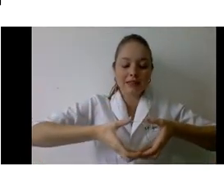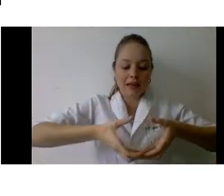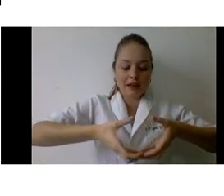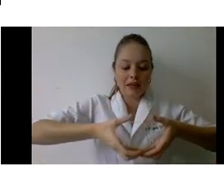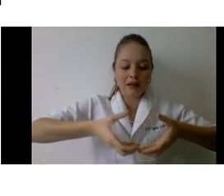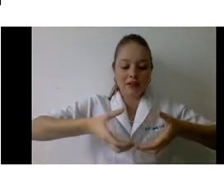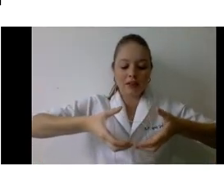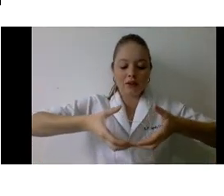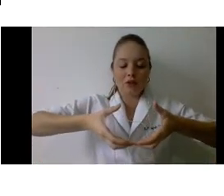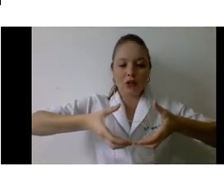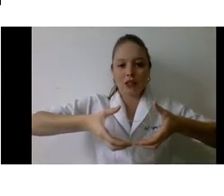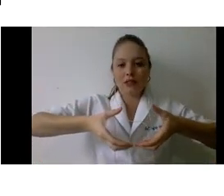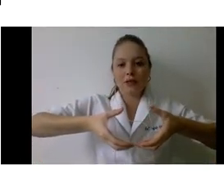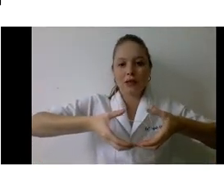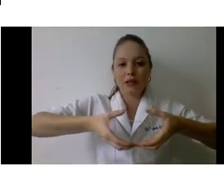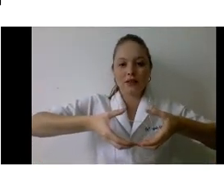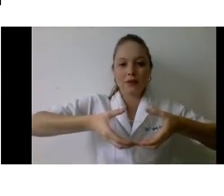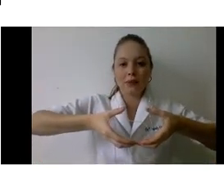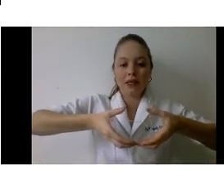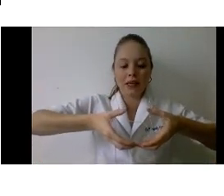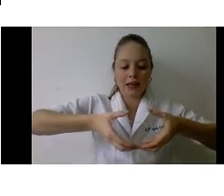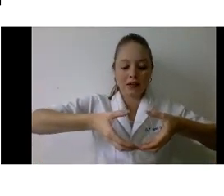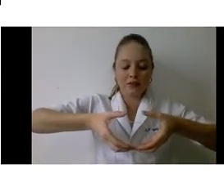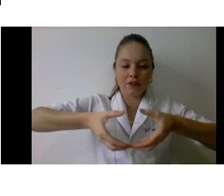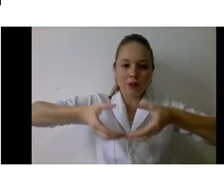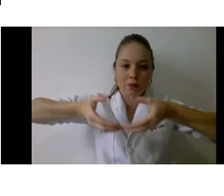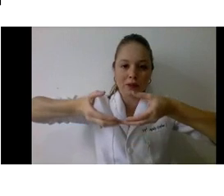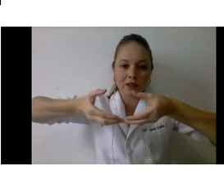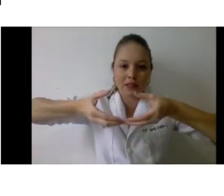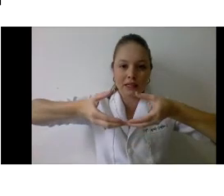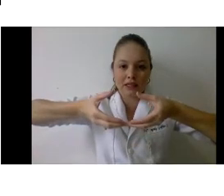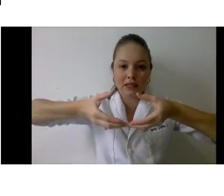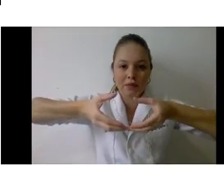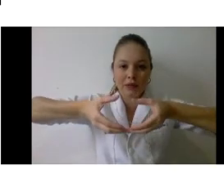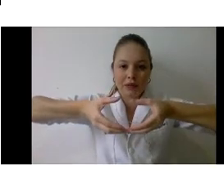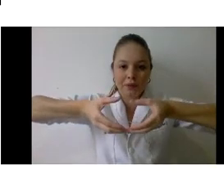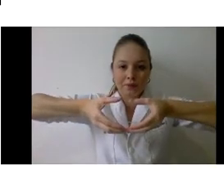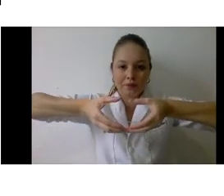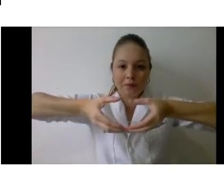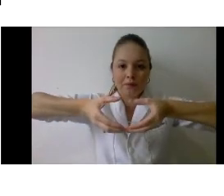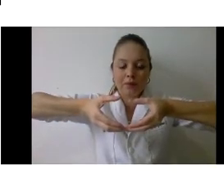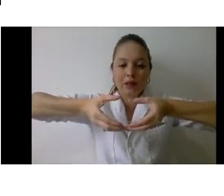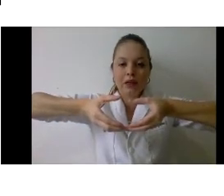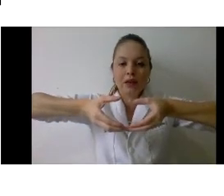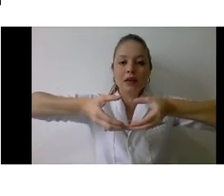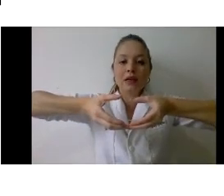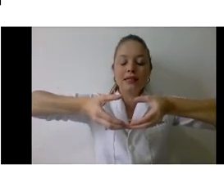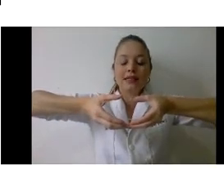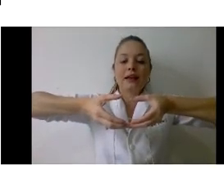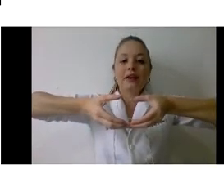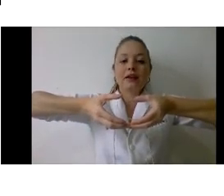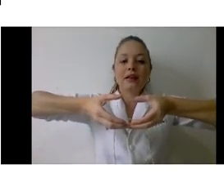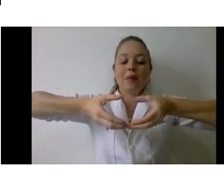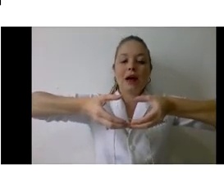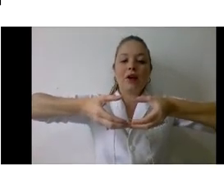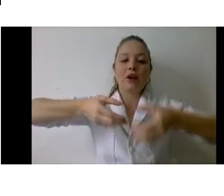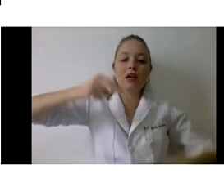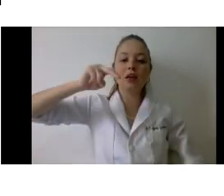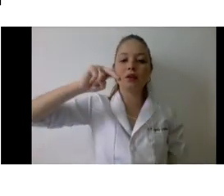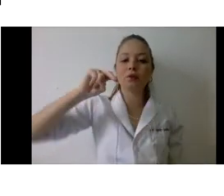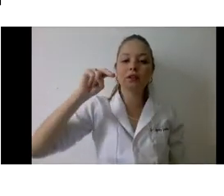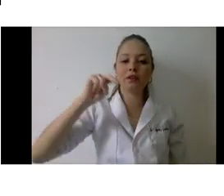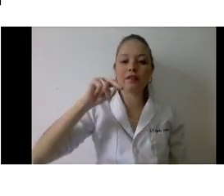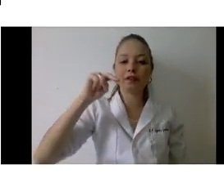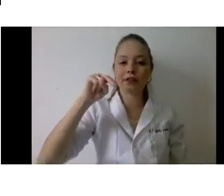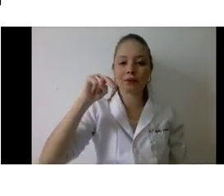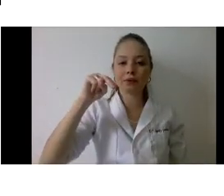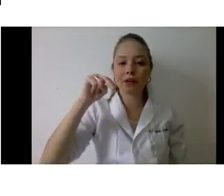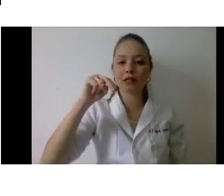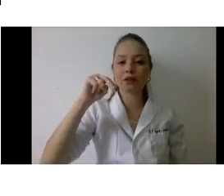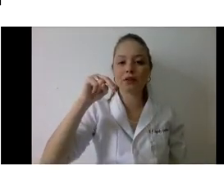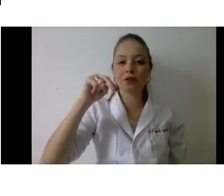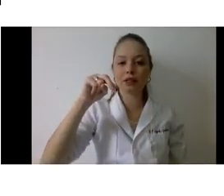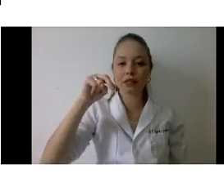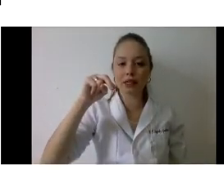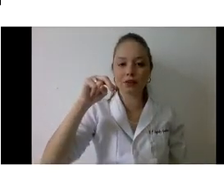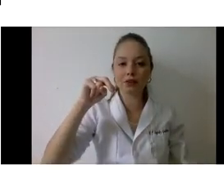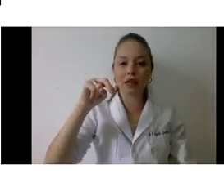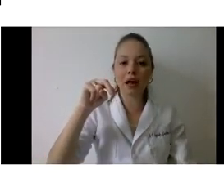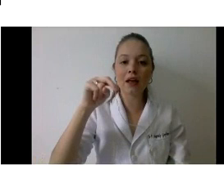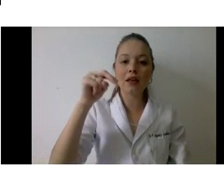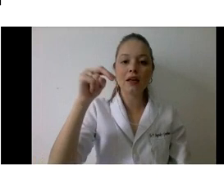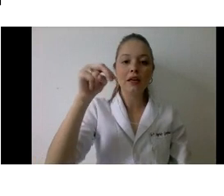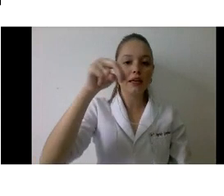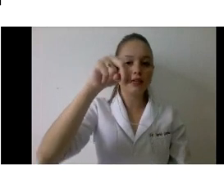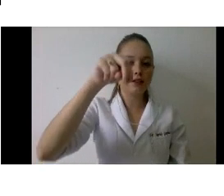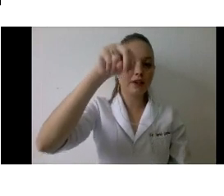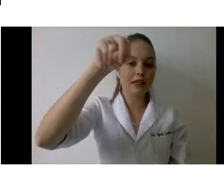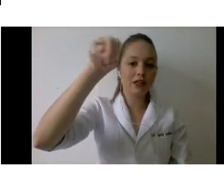conseguir abraçar a criança. Então, ó, tem que ser uma criança pequena, tá vendo? Só pode ser desse tamanho. Se a criança é maior que isso, você vai fazer com esses 2